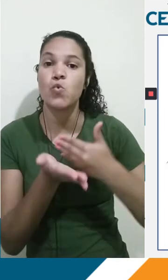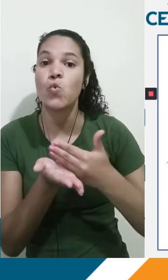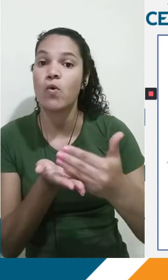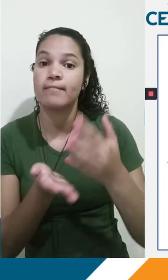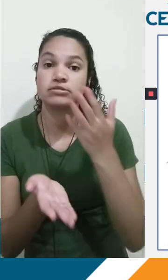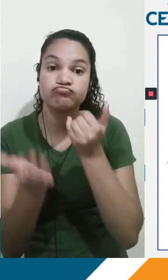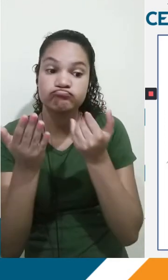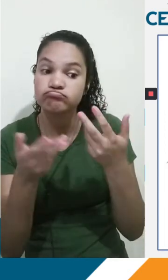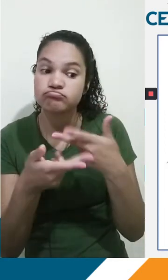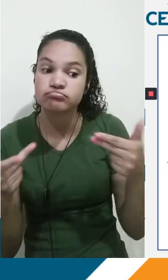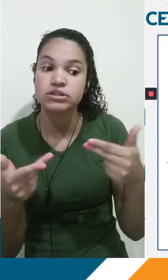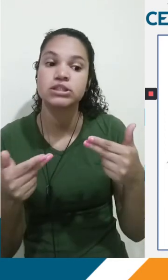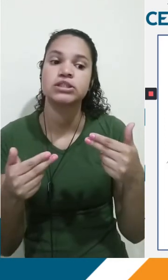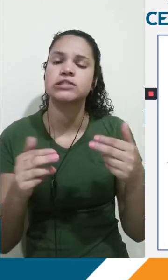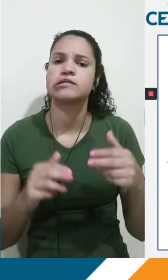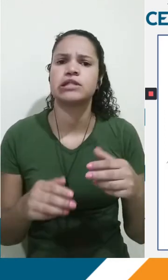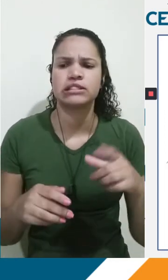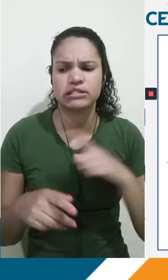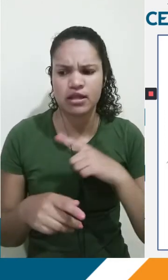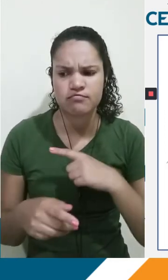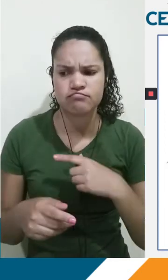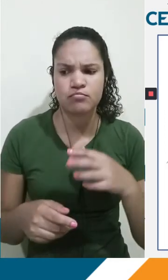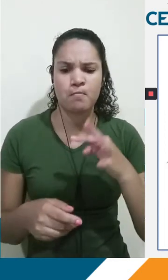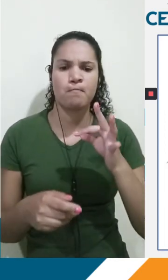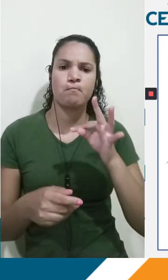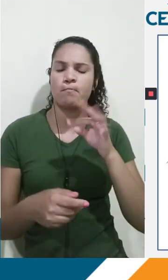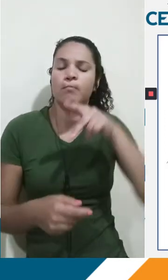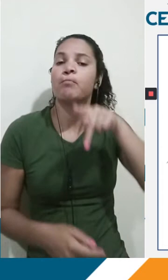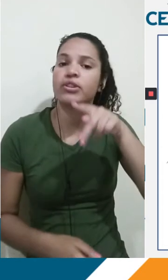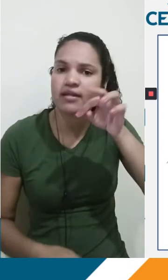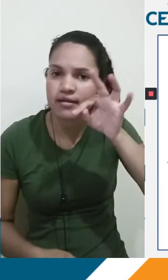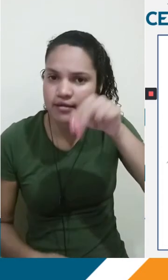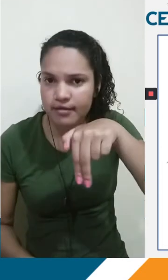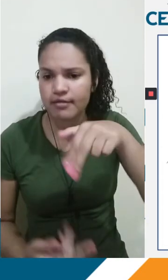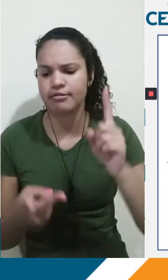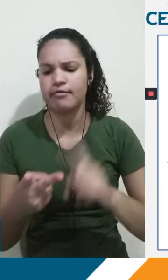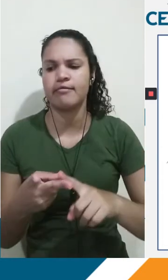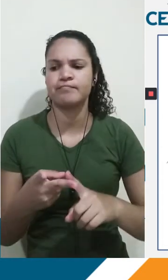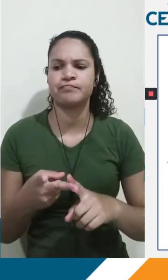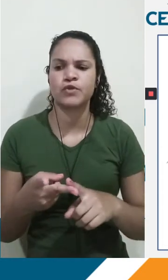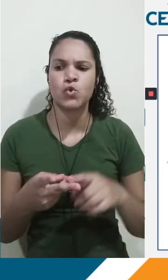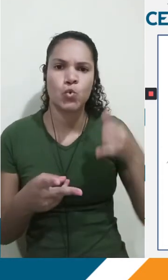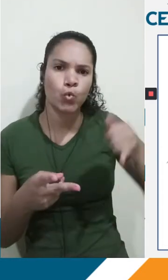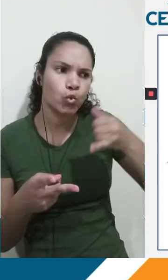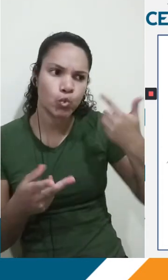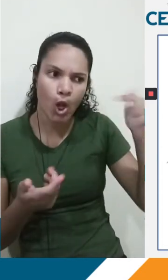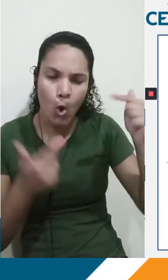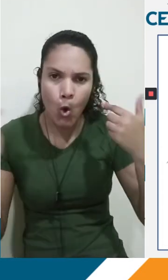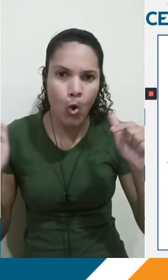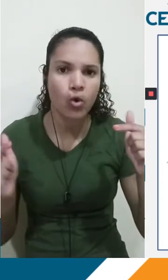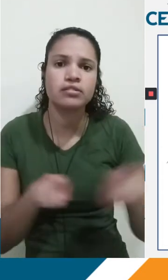alimentação mais rica em proteína, mais rica em gorduras, e reduz o